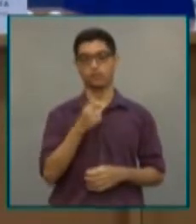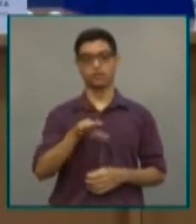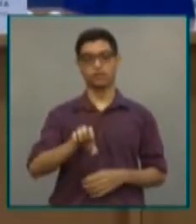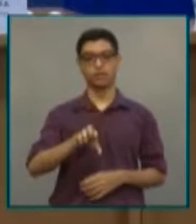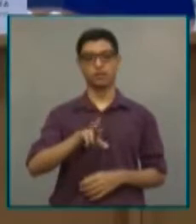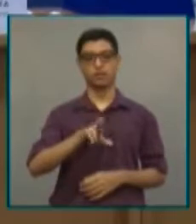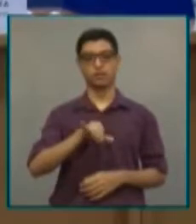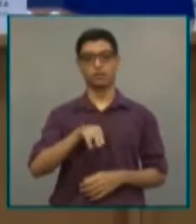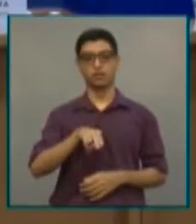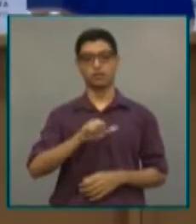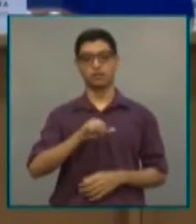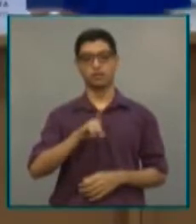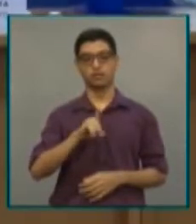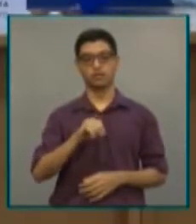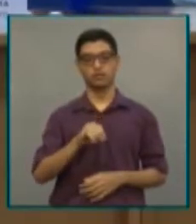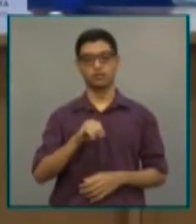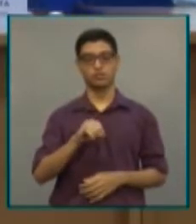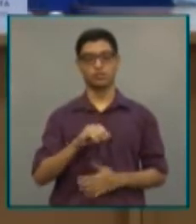O tema...